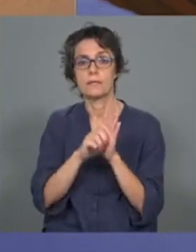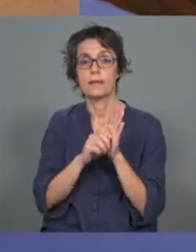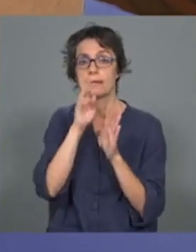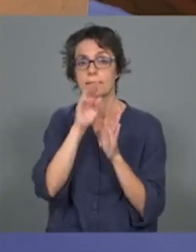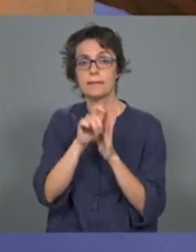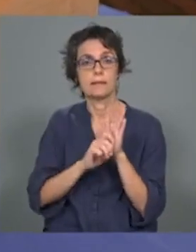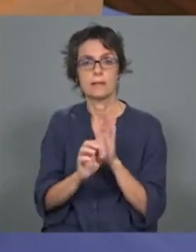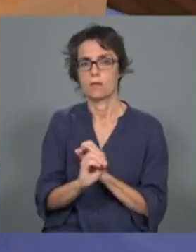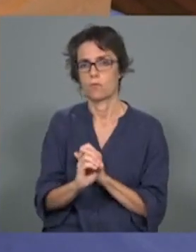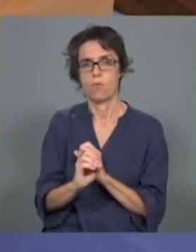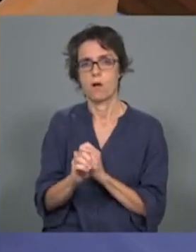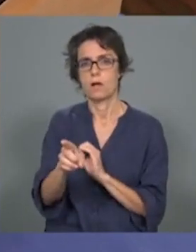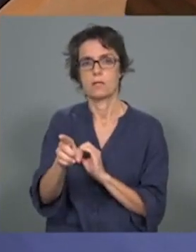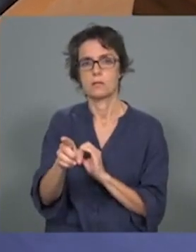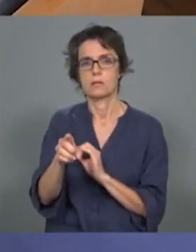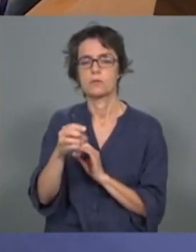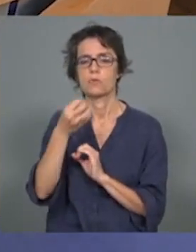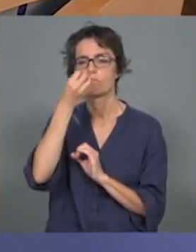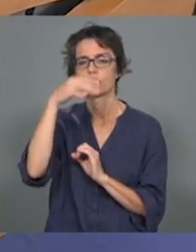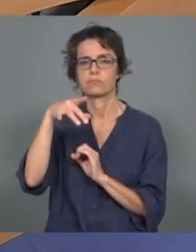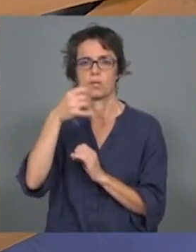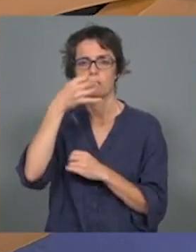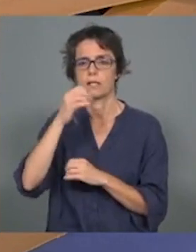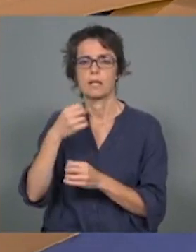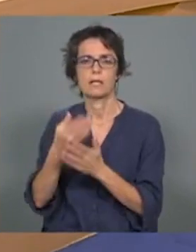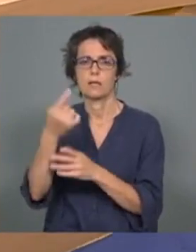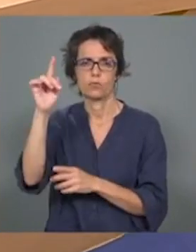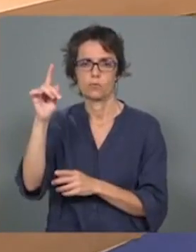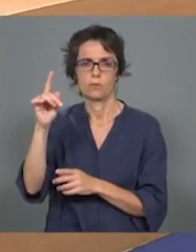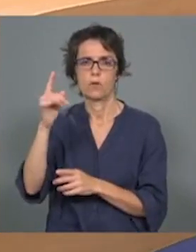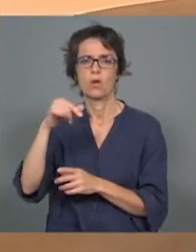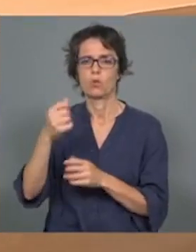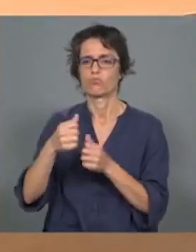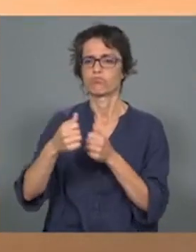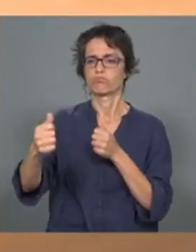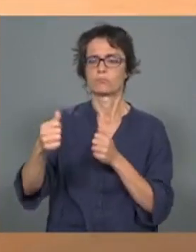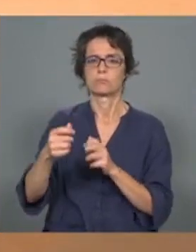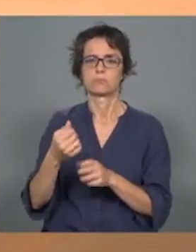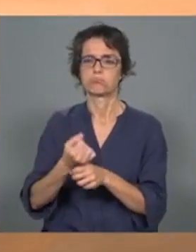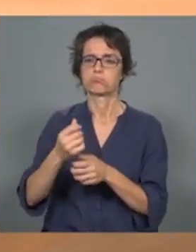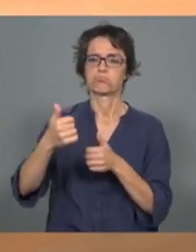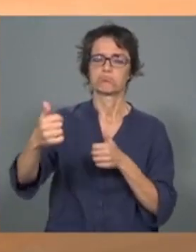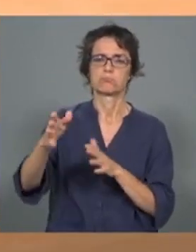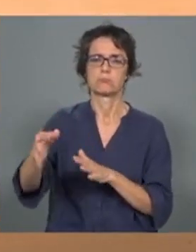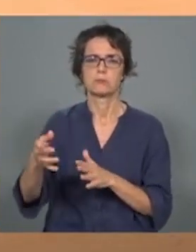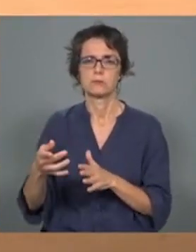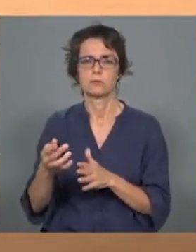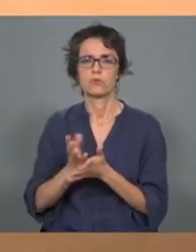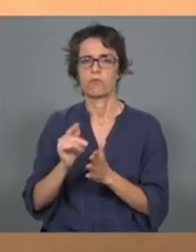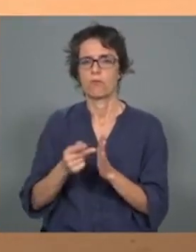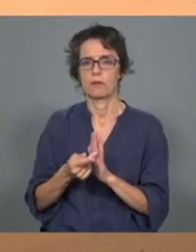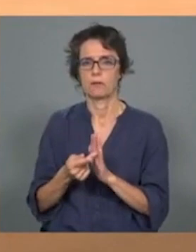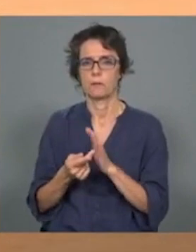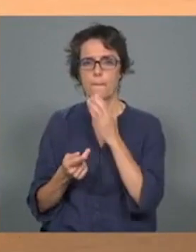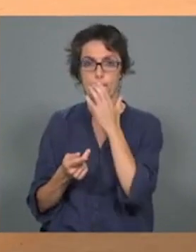é humilhar a pessoa, no sentido de estar a fazer um serviço distanciado, diria eu, um serviço apenas técnico.